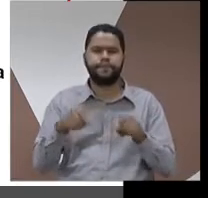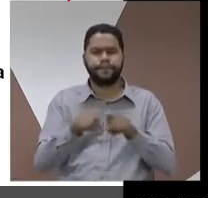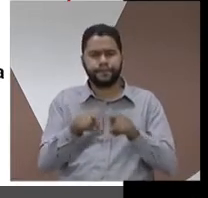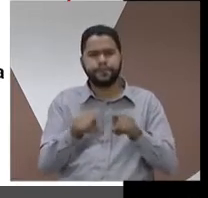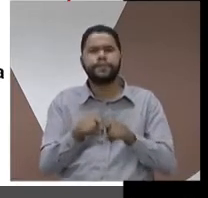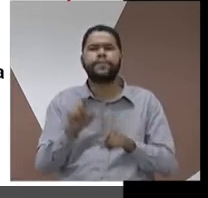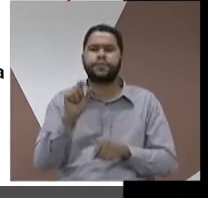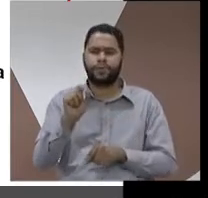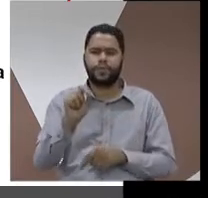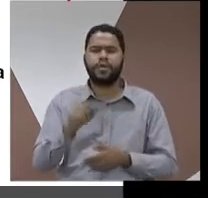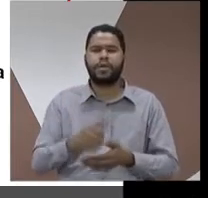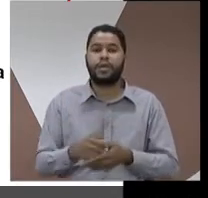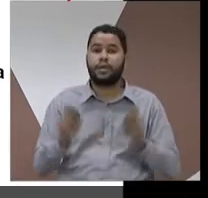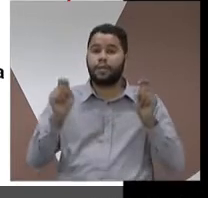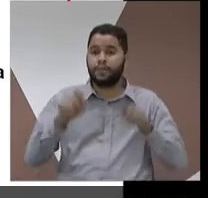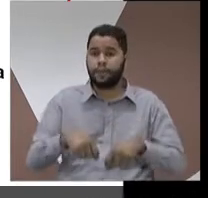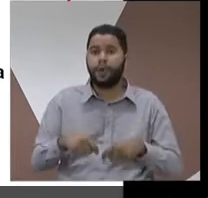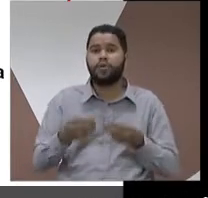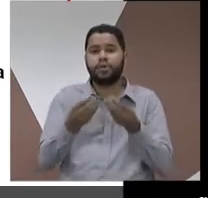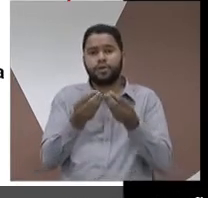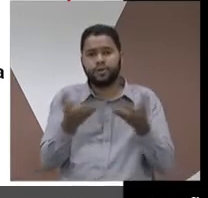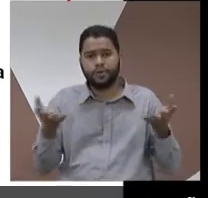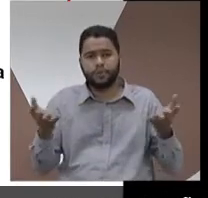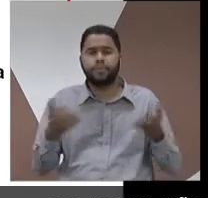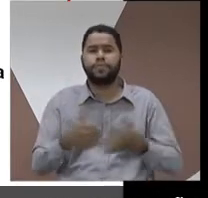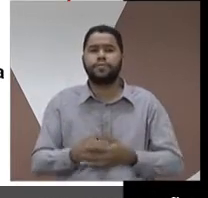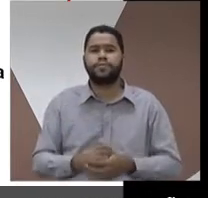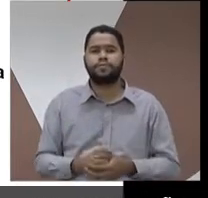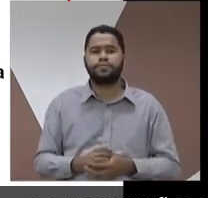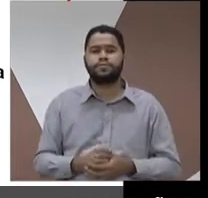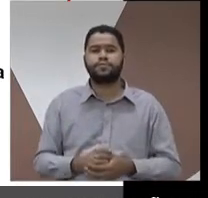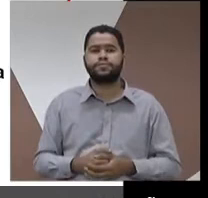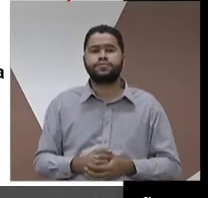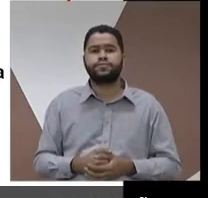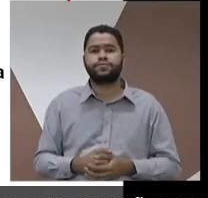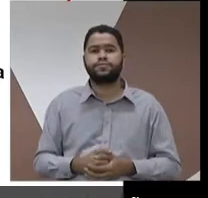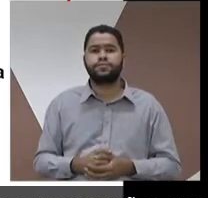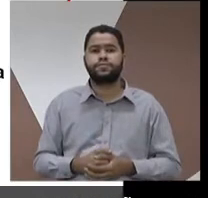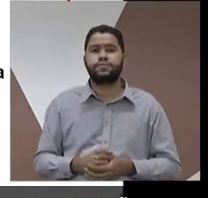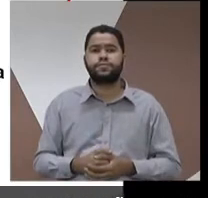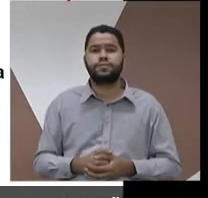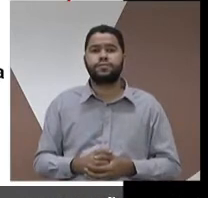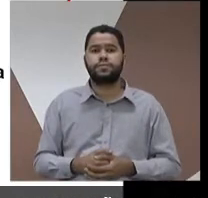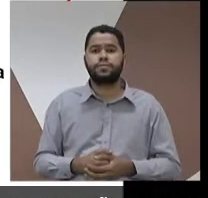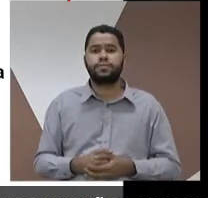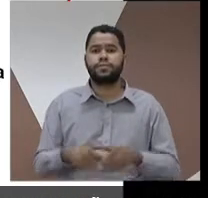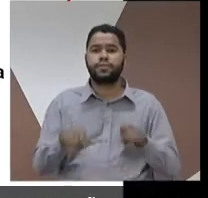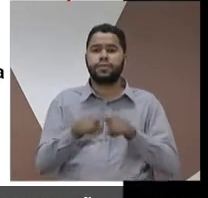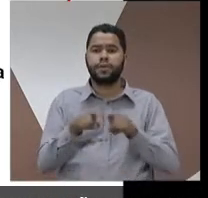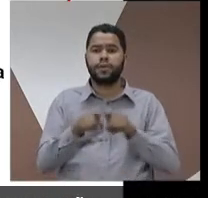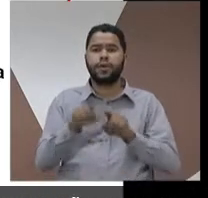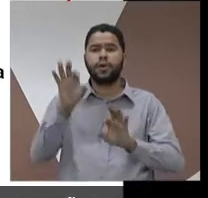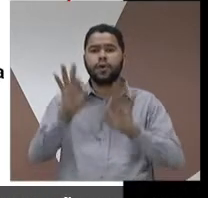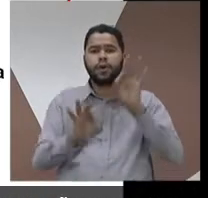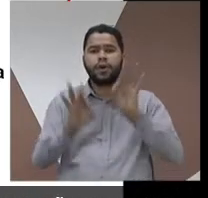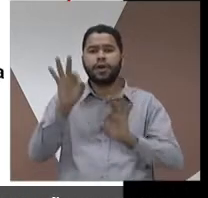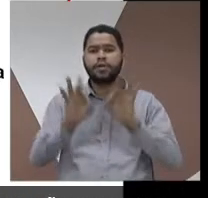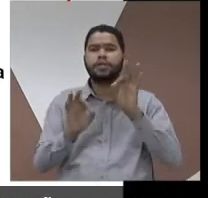entenderem convenientes, pode ser disponibilizado sem nenhum problema. E aqui é um pouco que a gente procura organizar quais